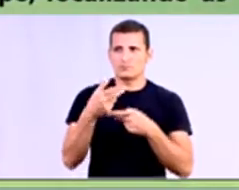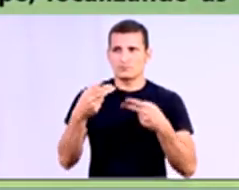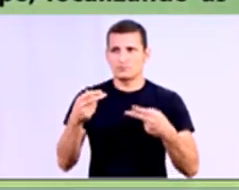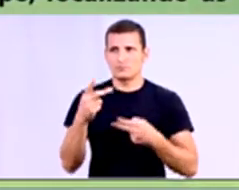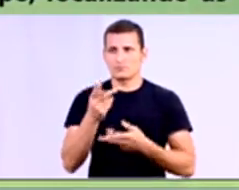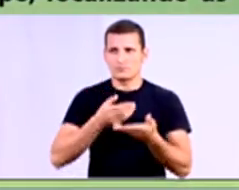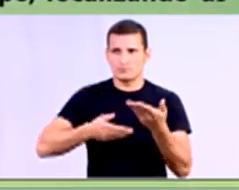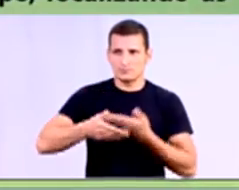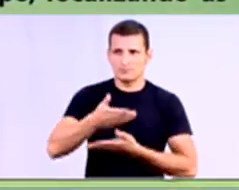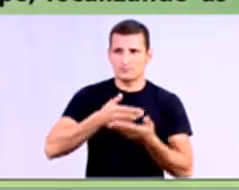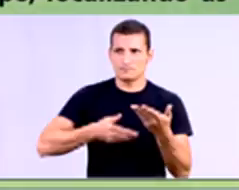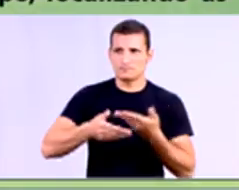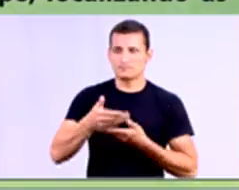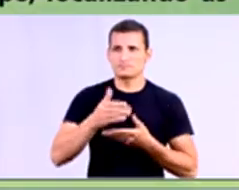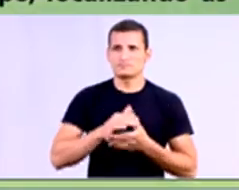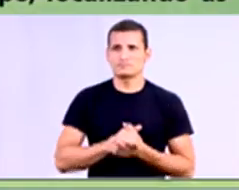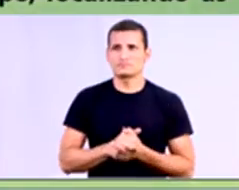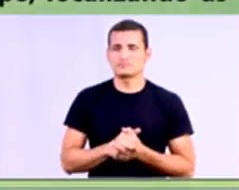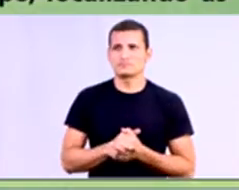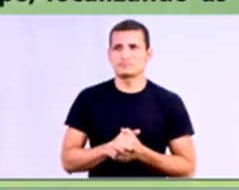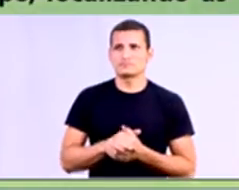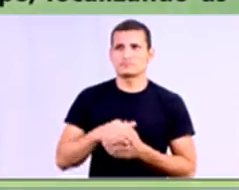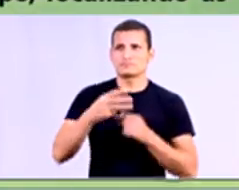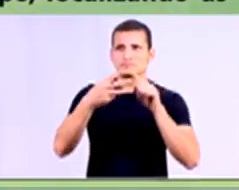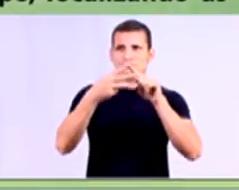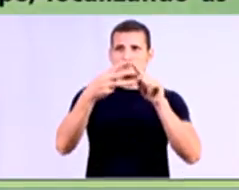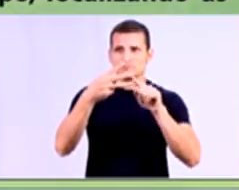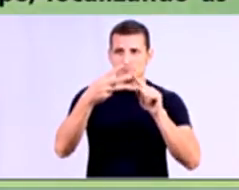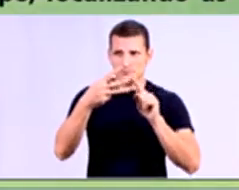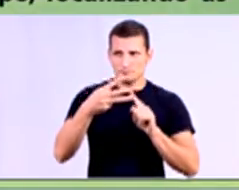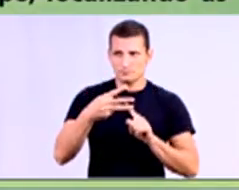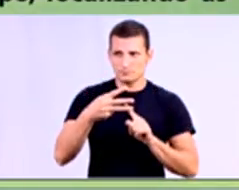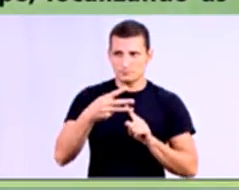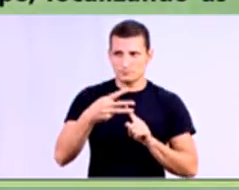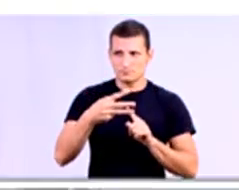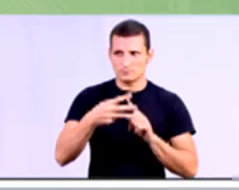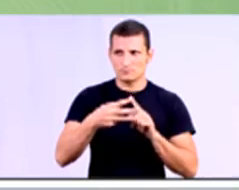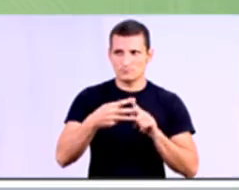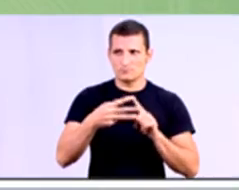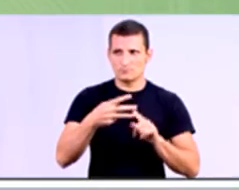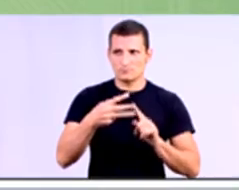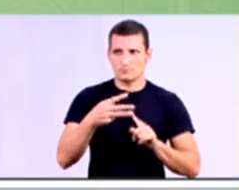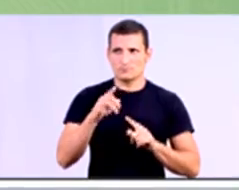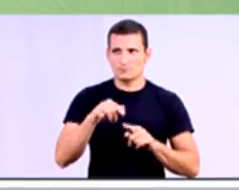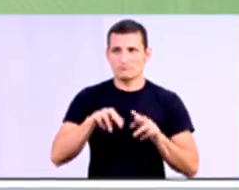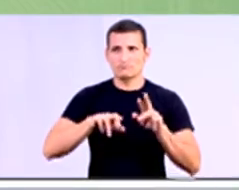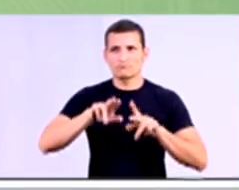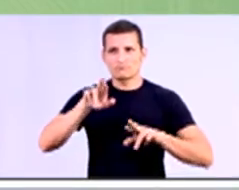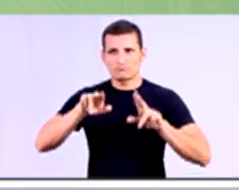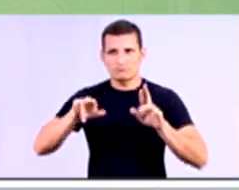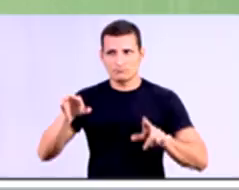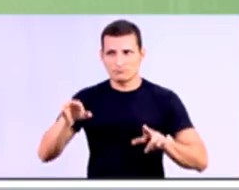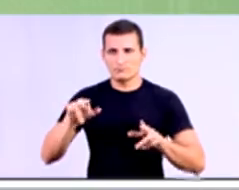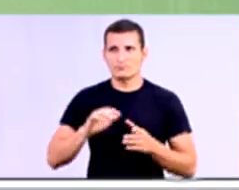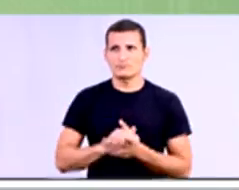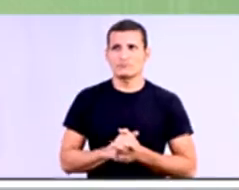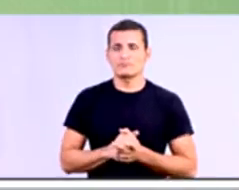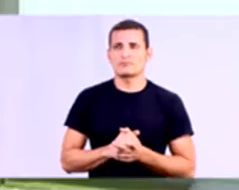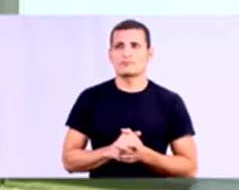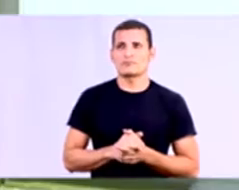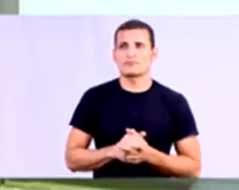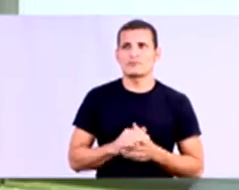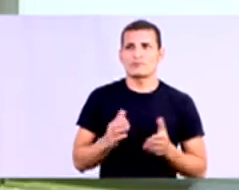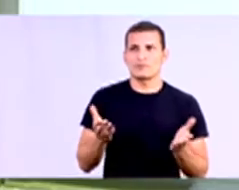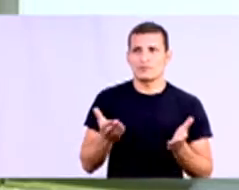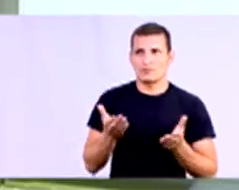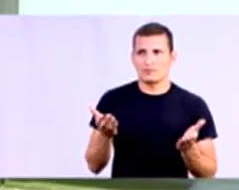suas interações. Então, esses três aí são como eu disse, são variações. E por aqui a gente fica, pessoal,